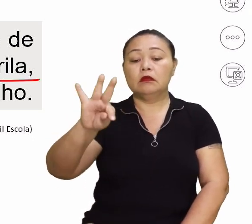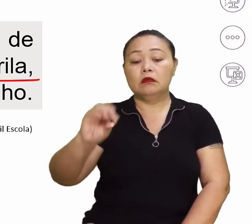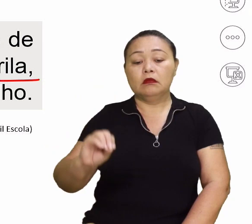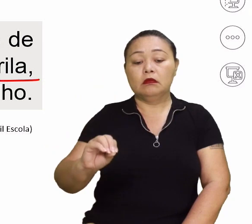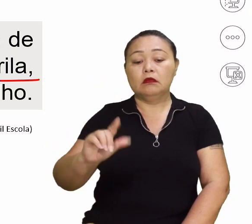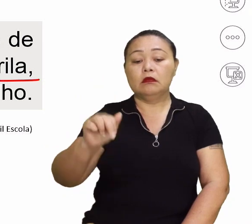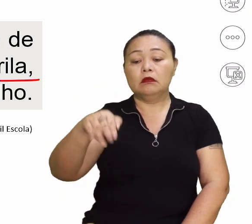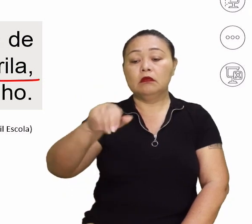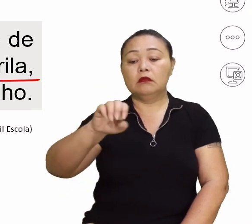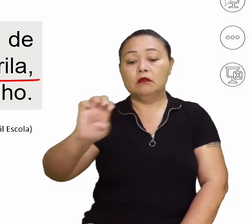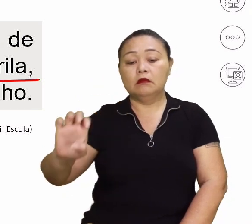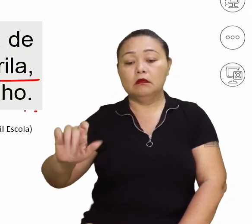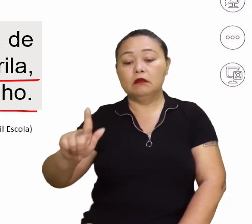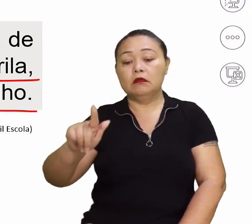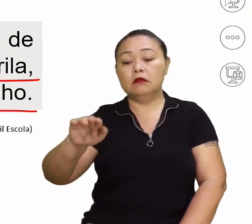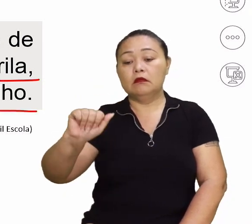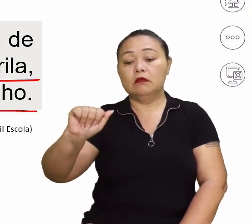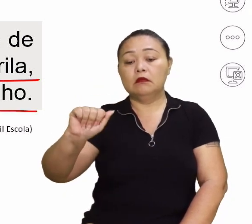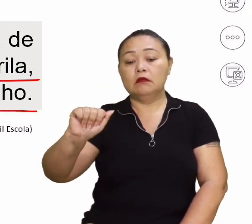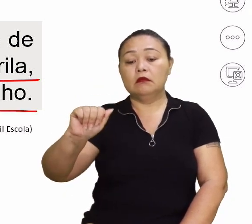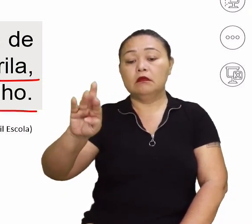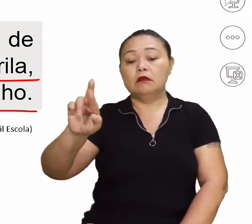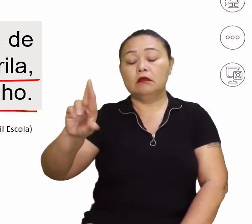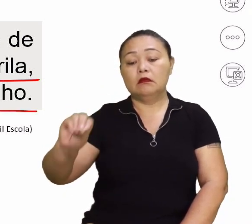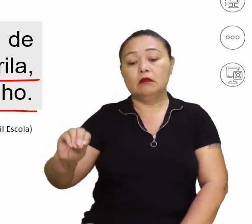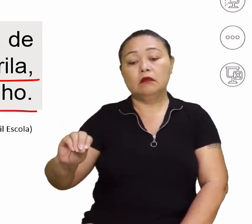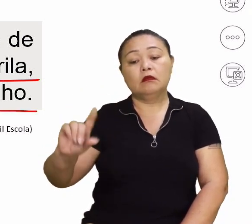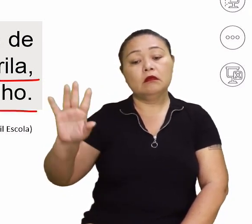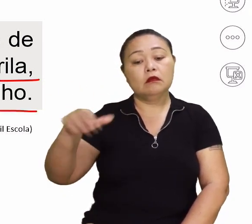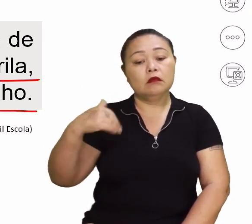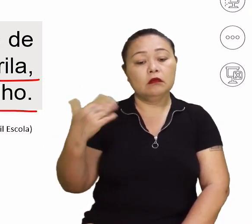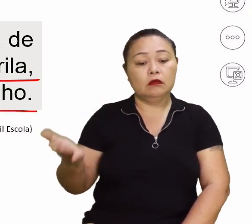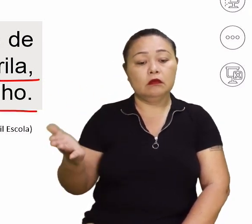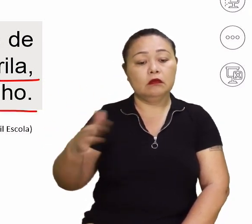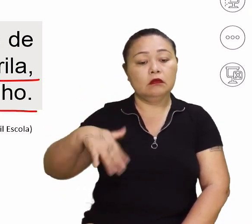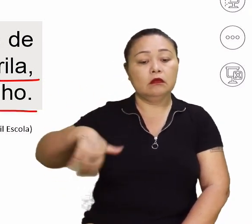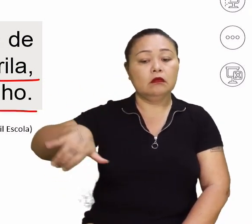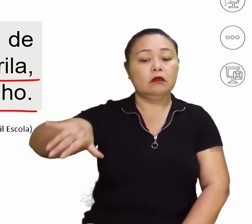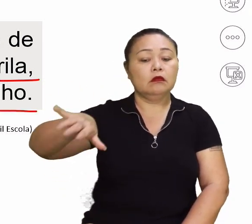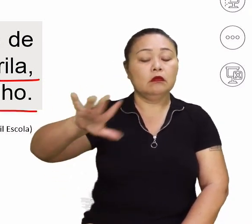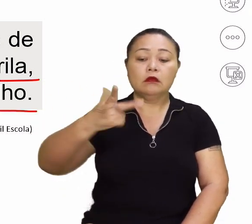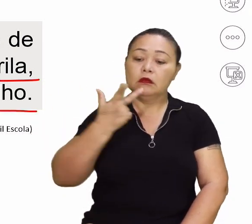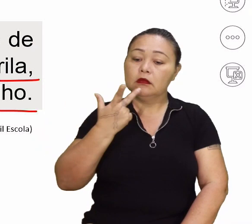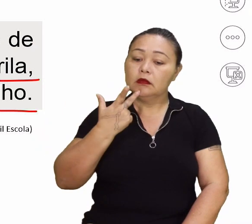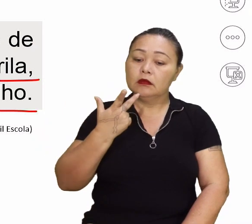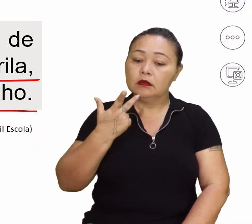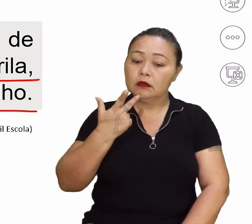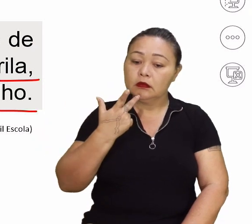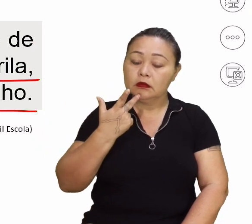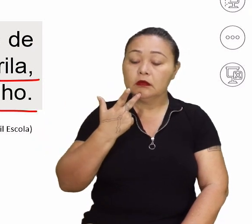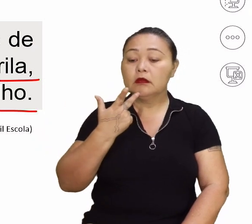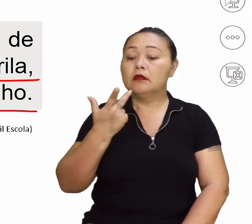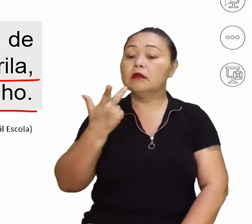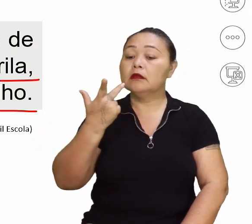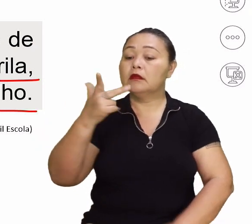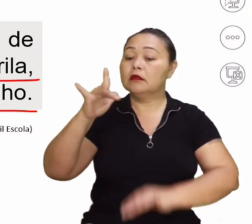granito, gneiss, gabbro. Então, galera, quando a gente fala em